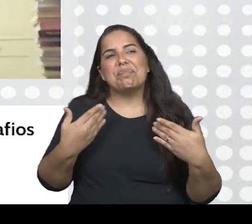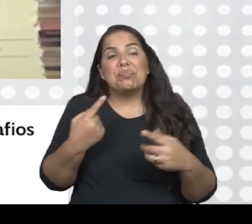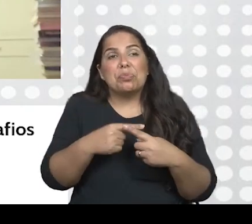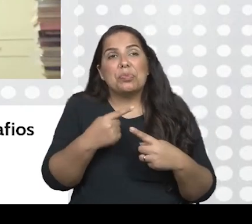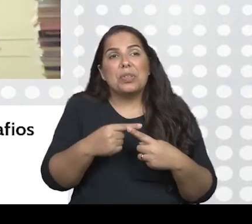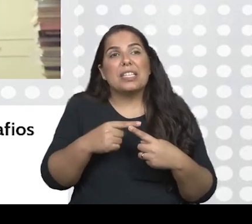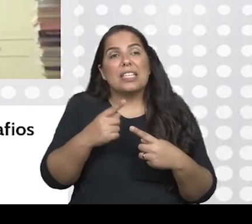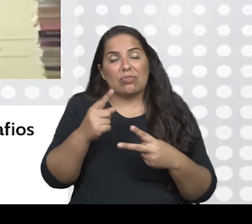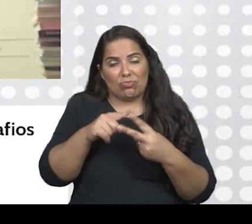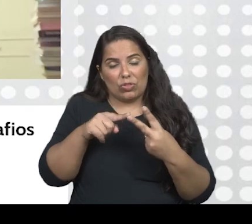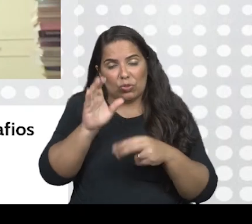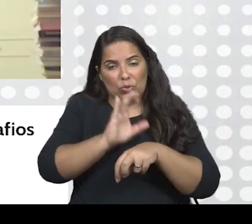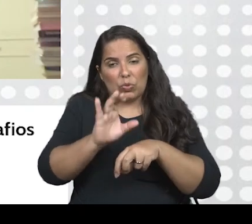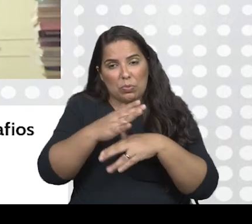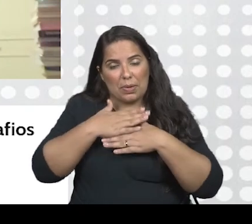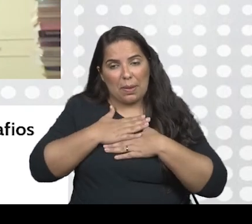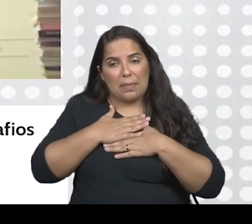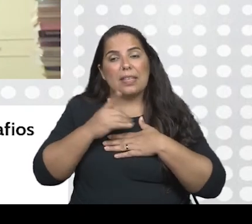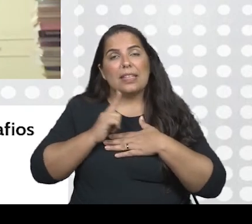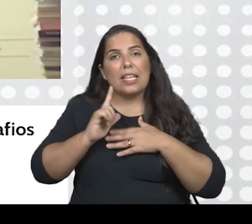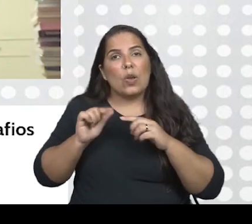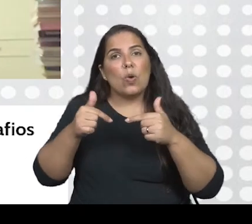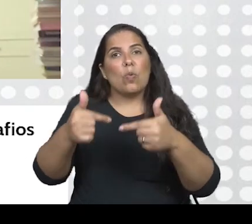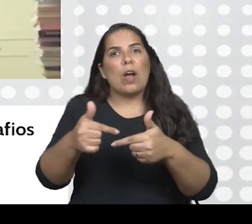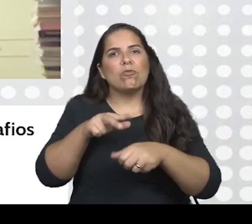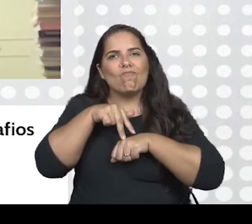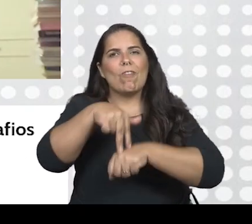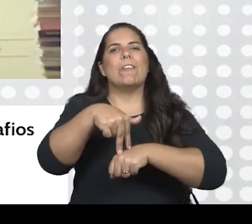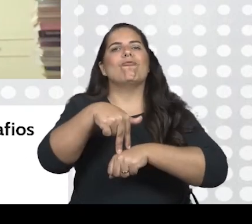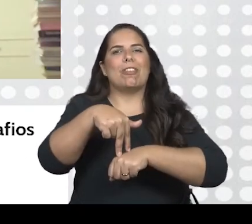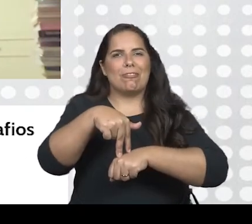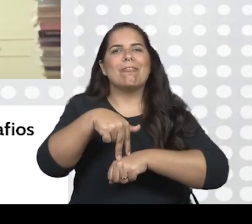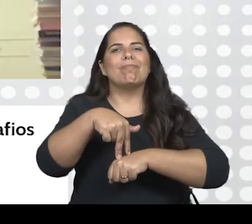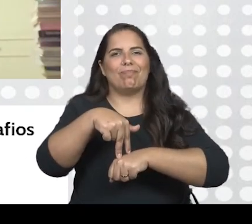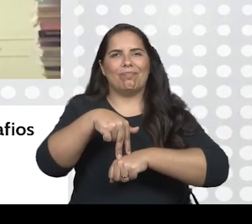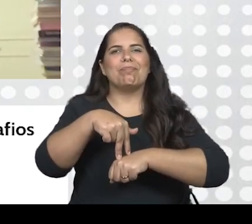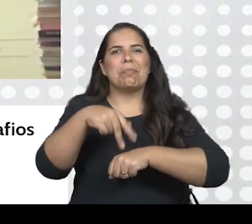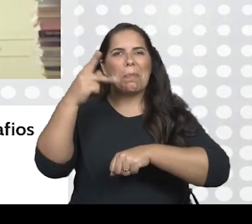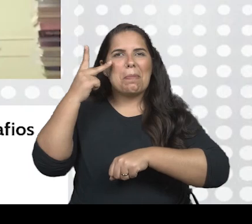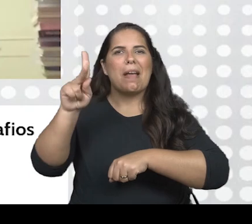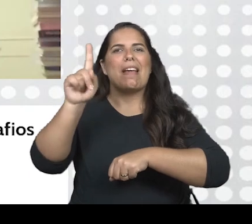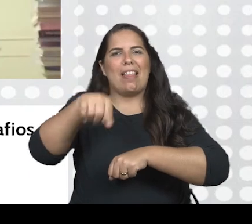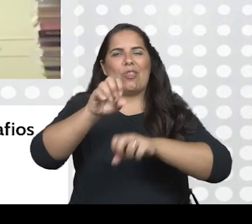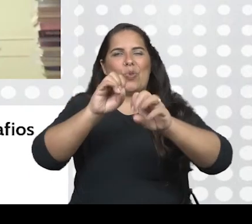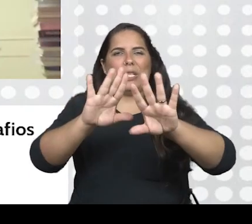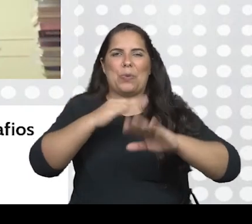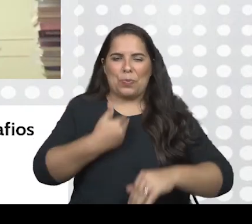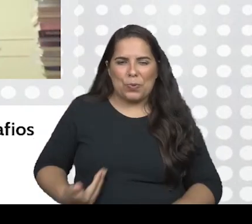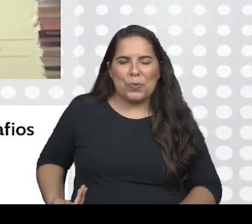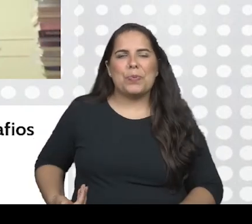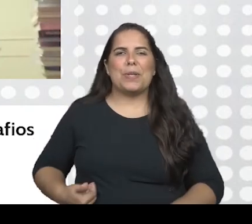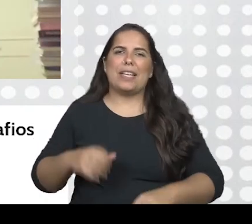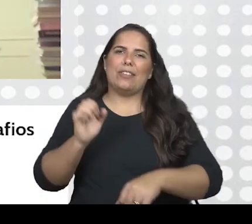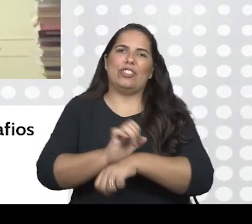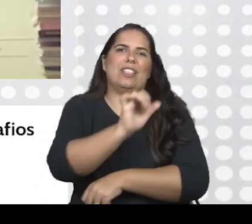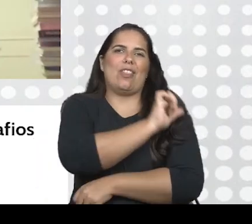eles constituem, para mim, um ato de resistência em prol da educação pública do estado do